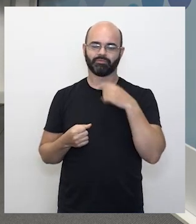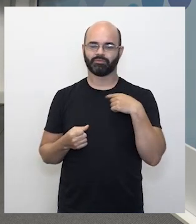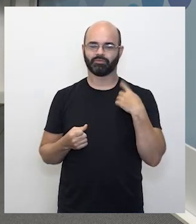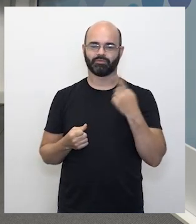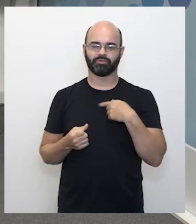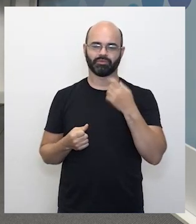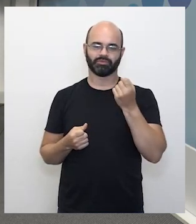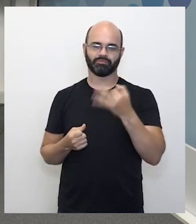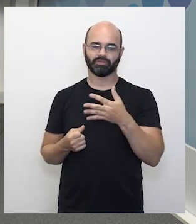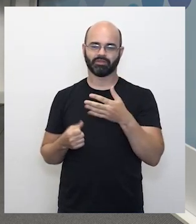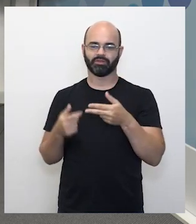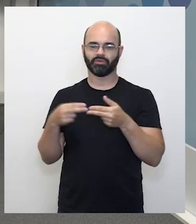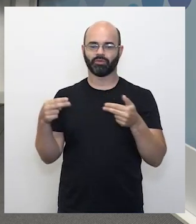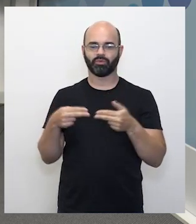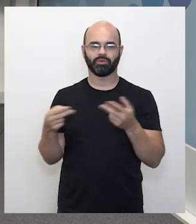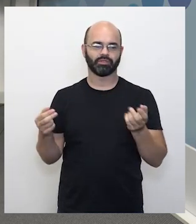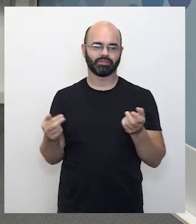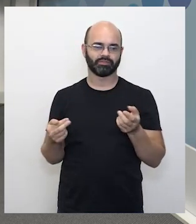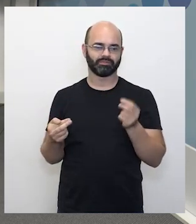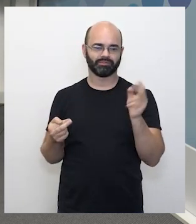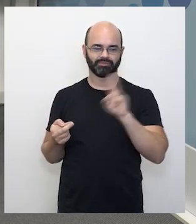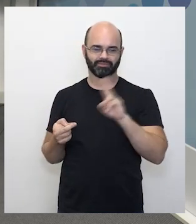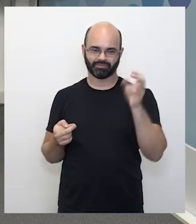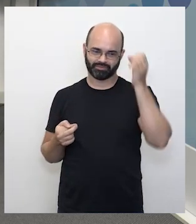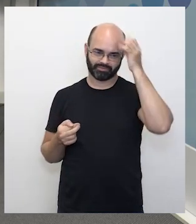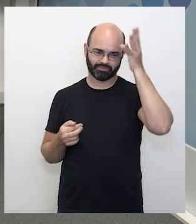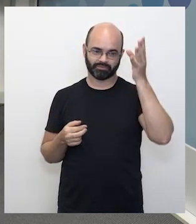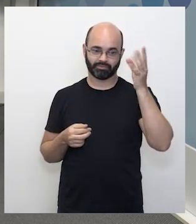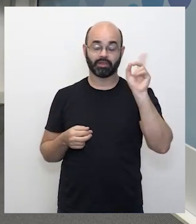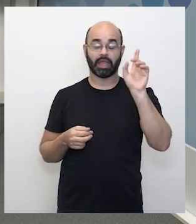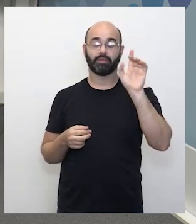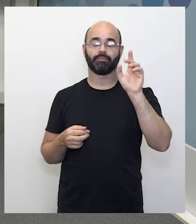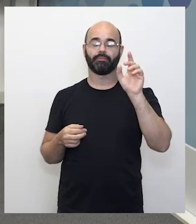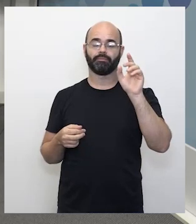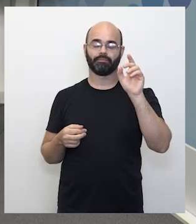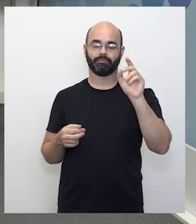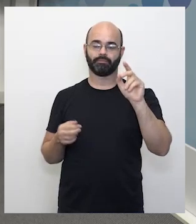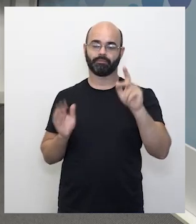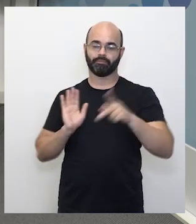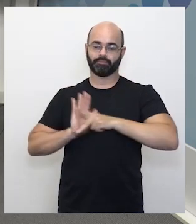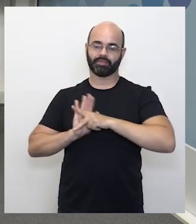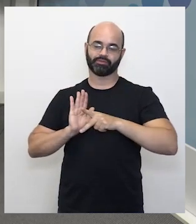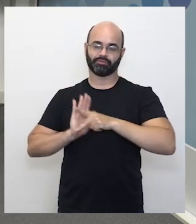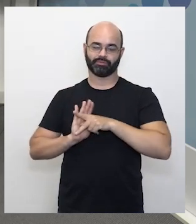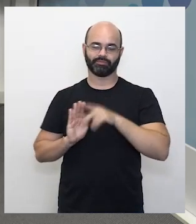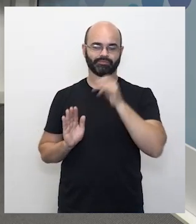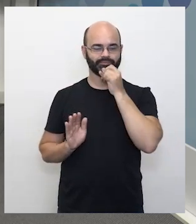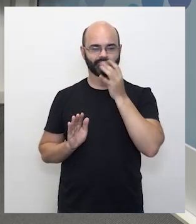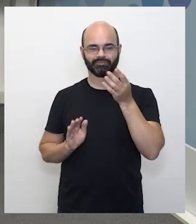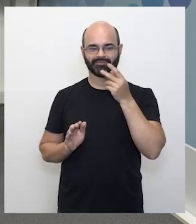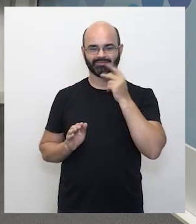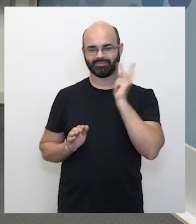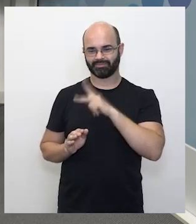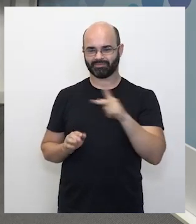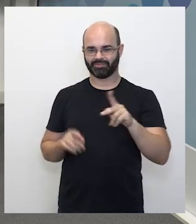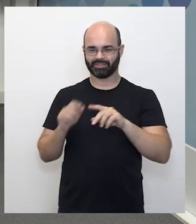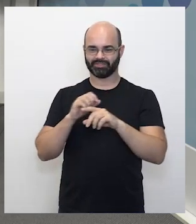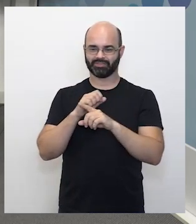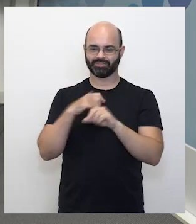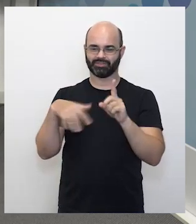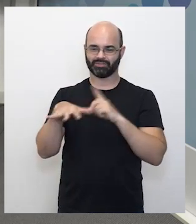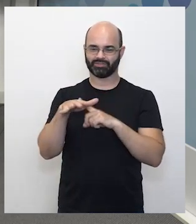que são, eu esqueci até a palavra, mas elas são, por exemplo, pessoais. Né? A Jennifer falou, você é professora de sociologia, você